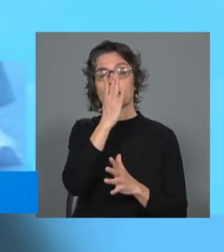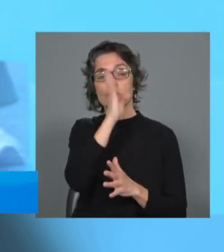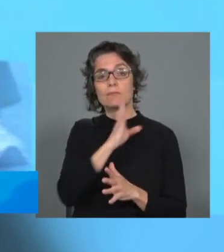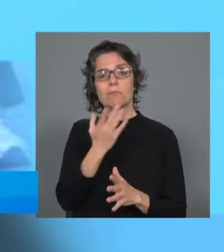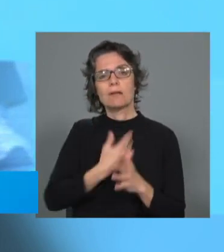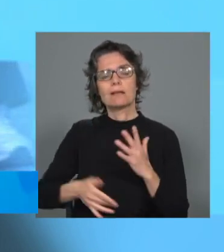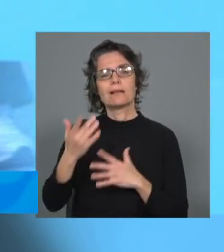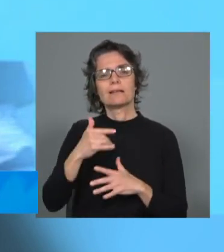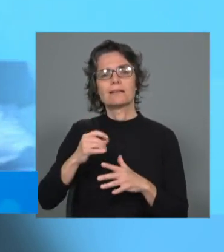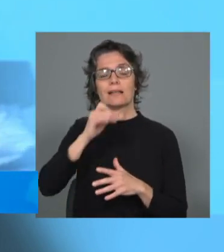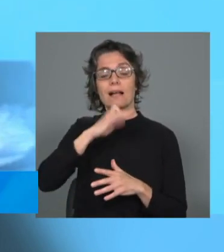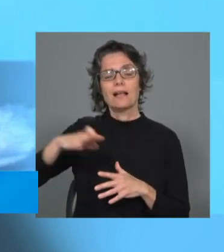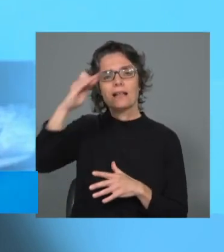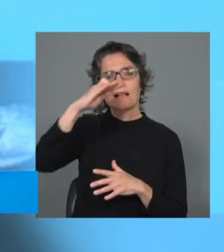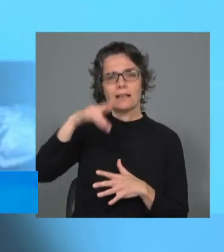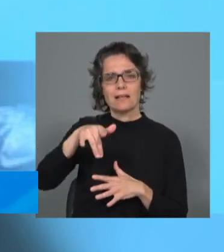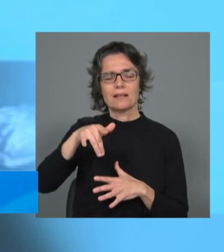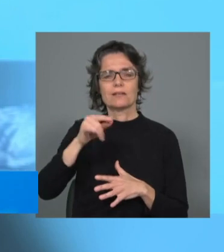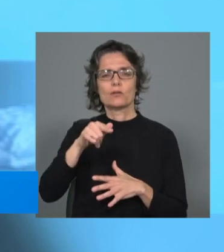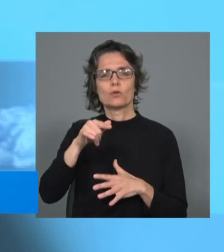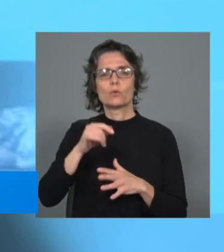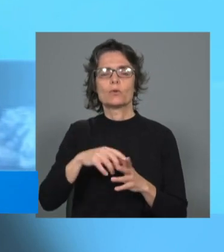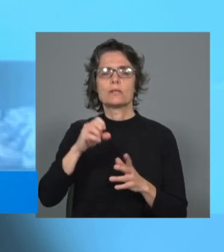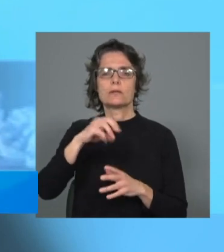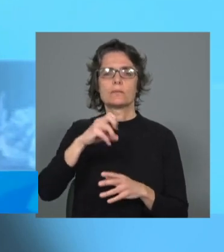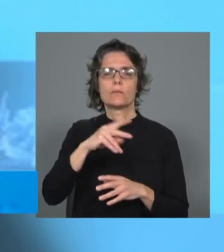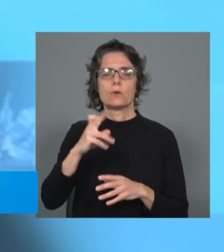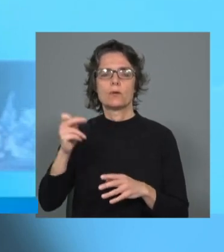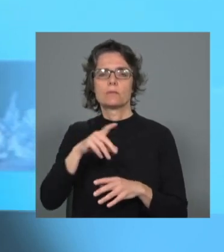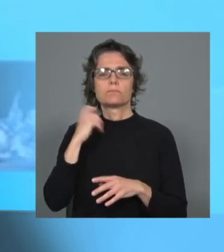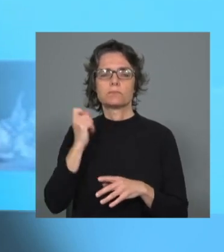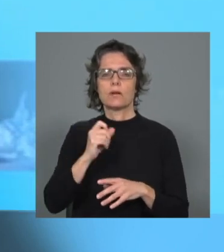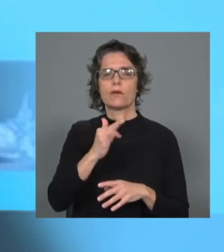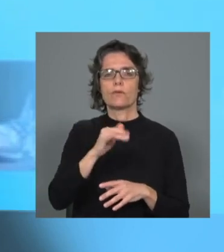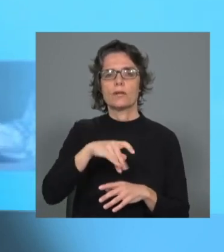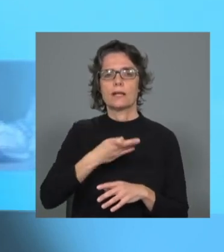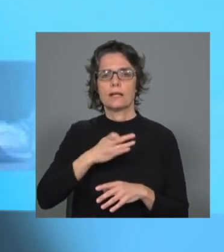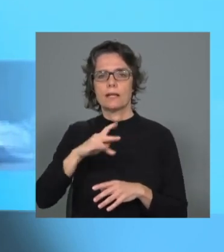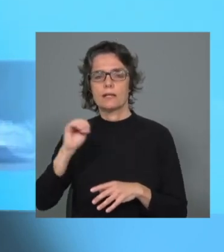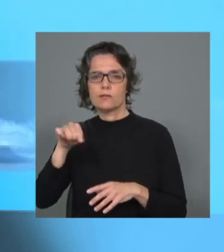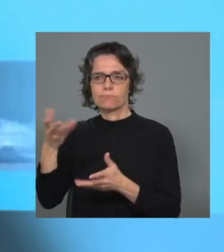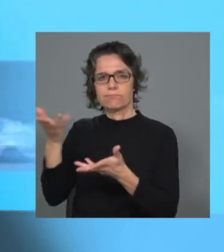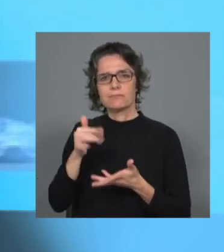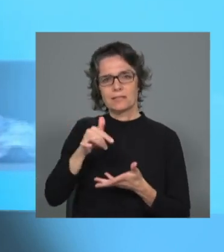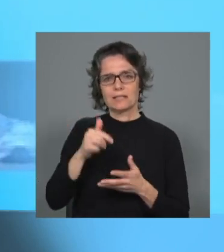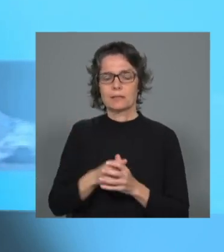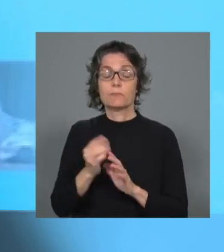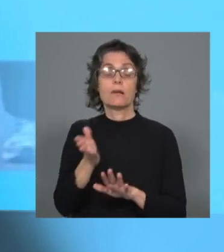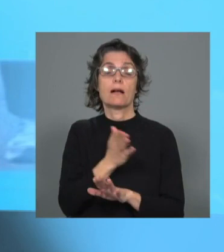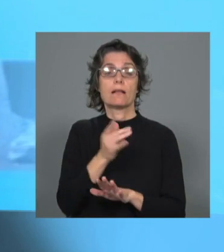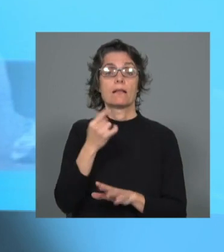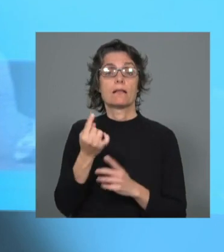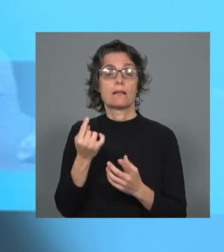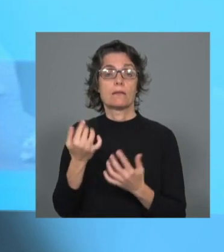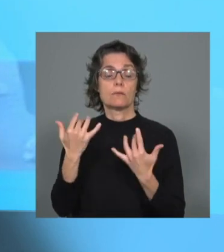para esta região, nomeadamente em Mora, onde é pároco o Padre Nelson Fernandes, que está hoje connosco. Antes, olhamos a